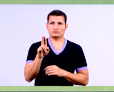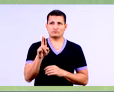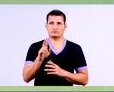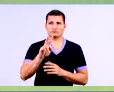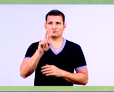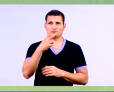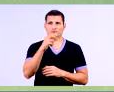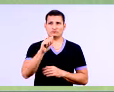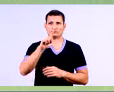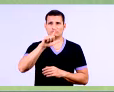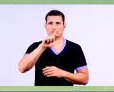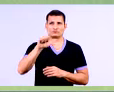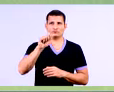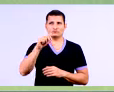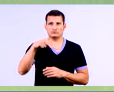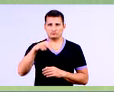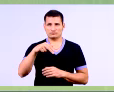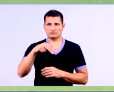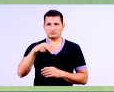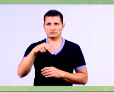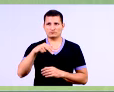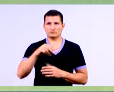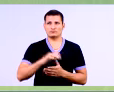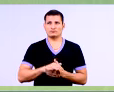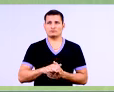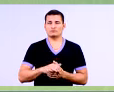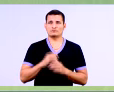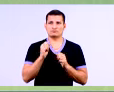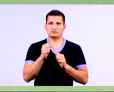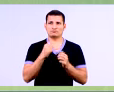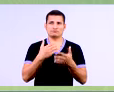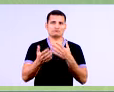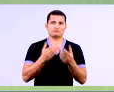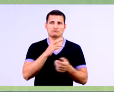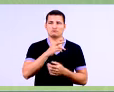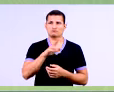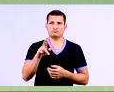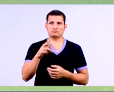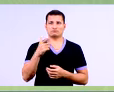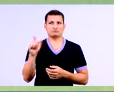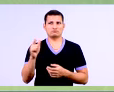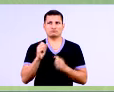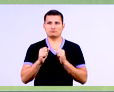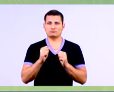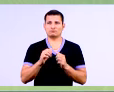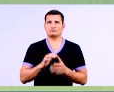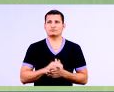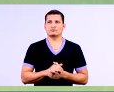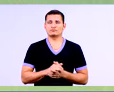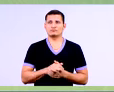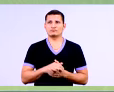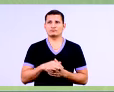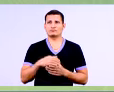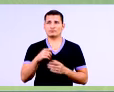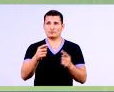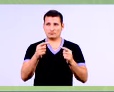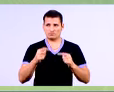Alan Machado dentro de uma caixa de texto. Poderia ser qualquer outro nome e qualquer outro valor. E aqui